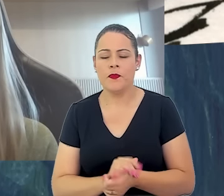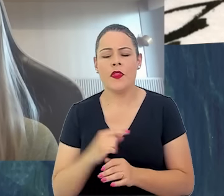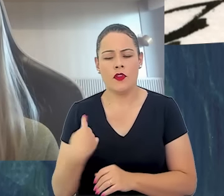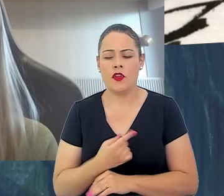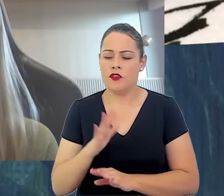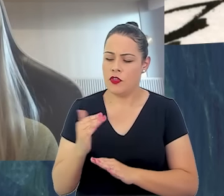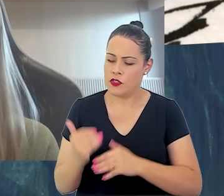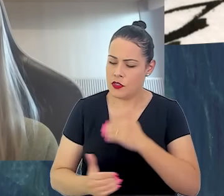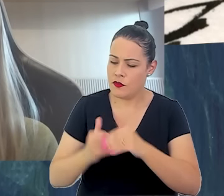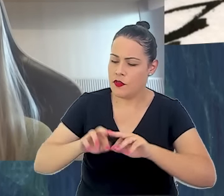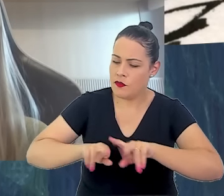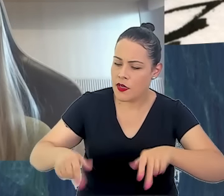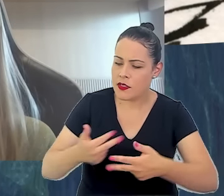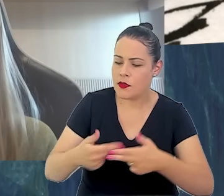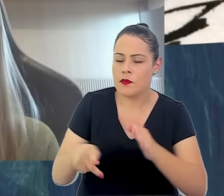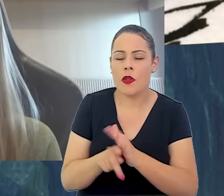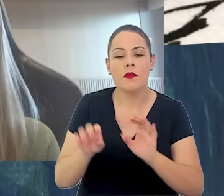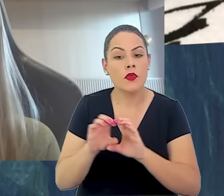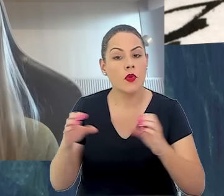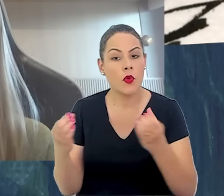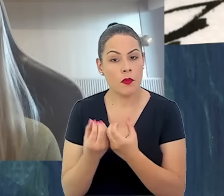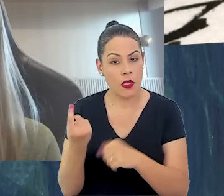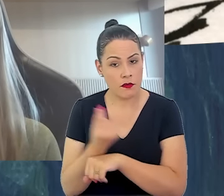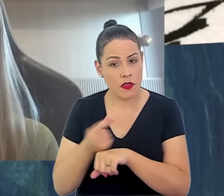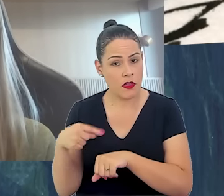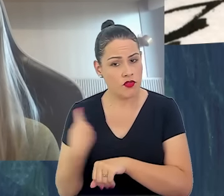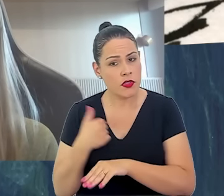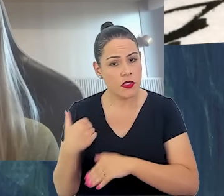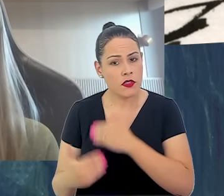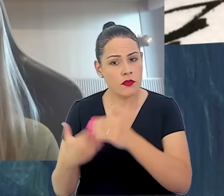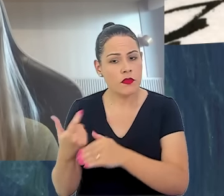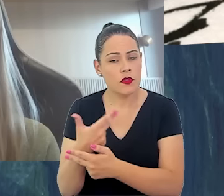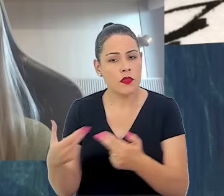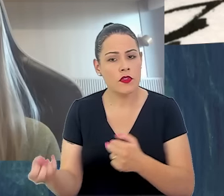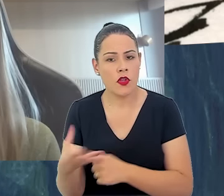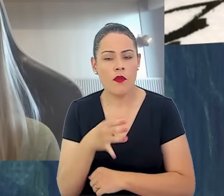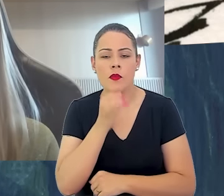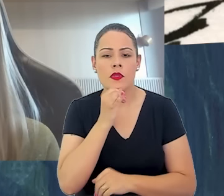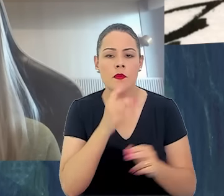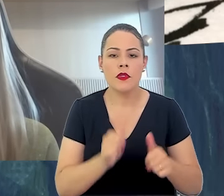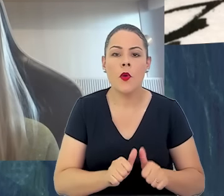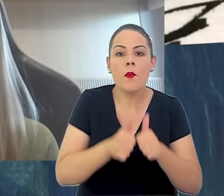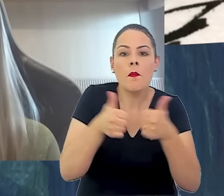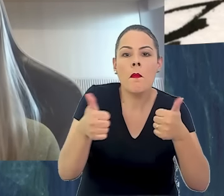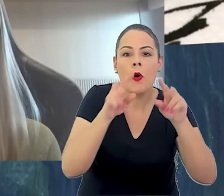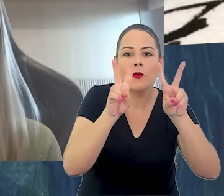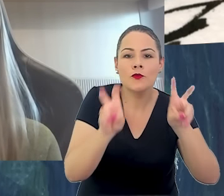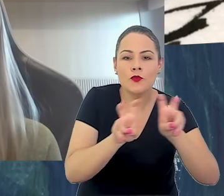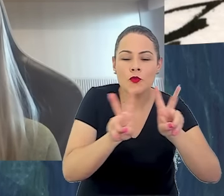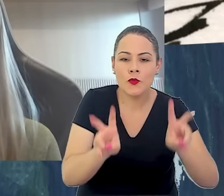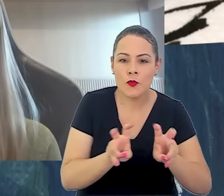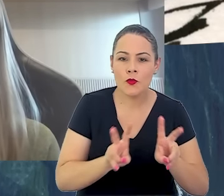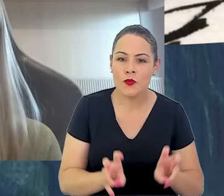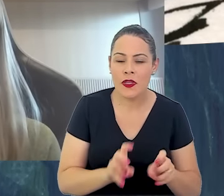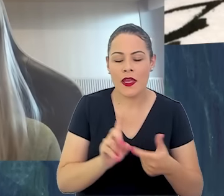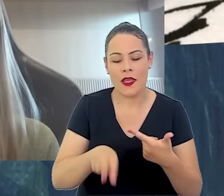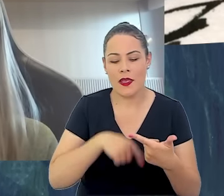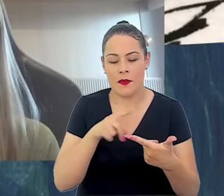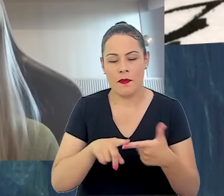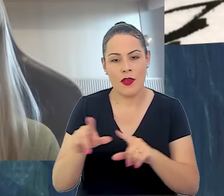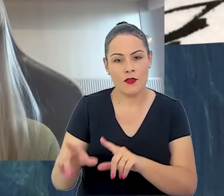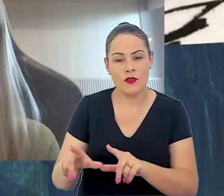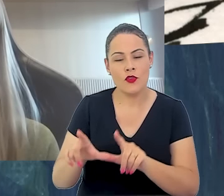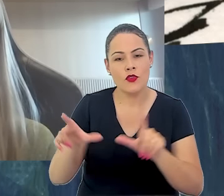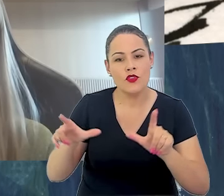desenvolvido muitas coisas como comunidade financeira, né? Os bônus temáticos ou